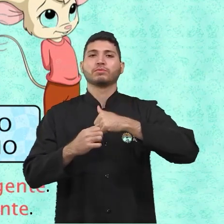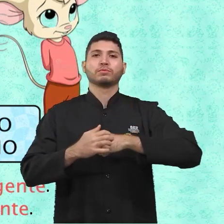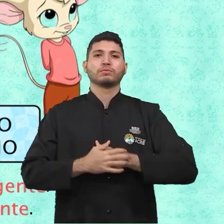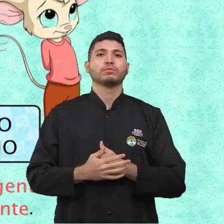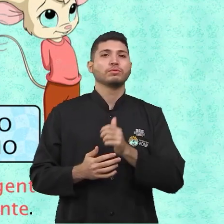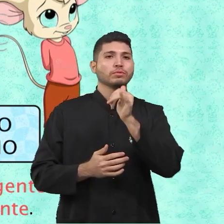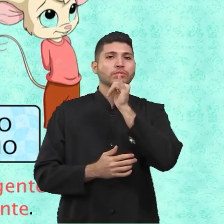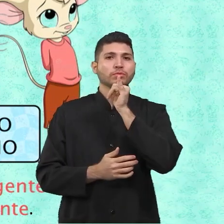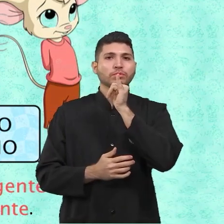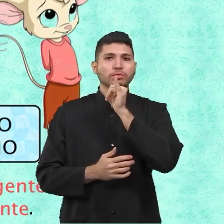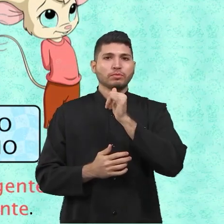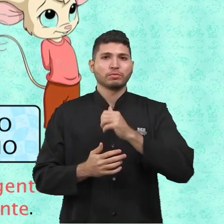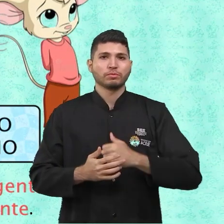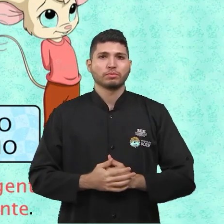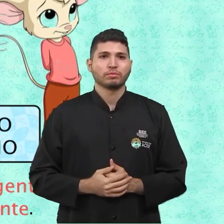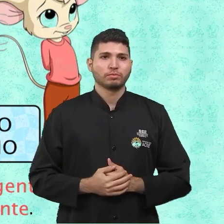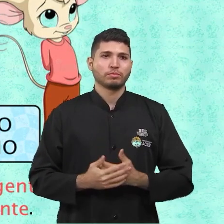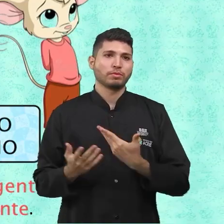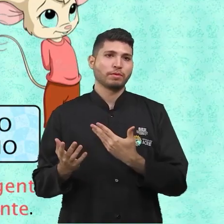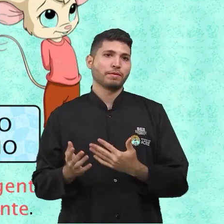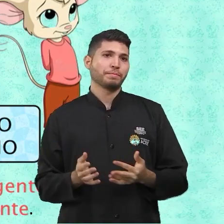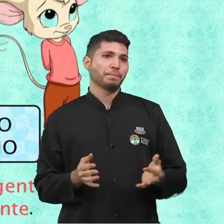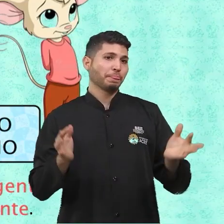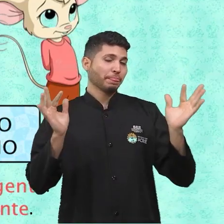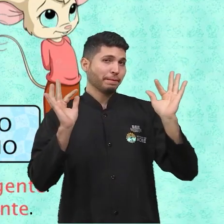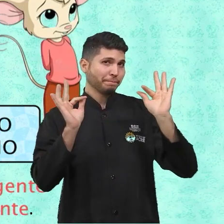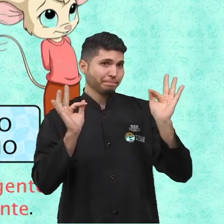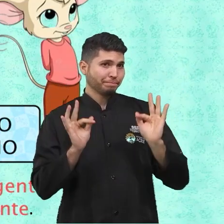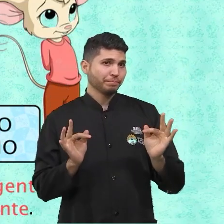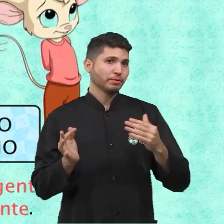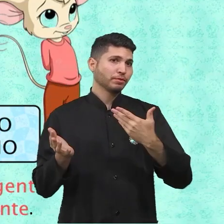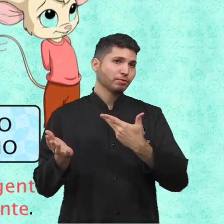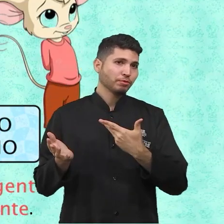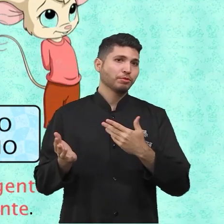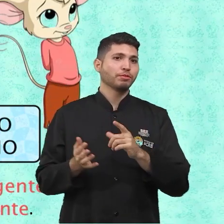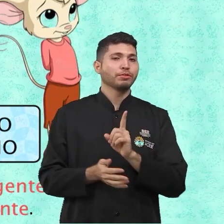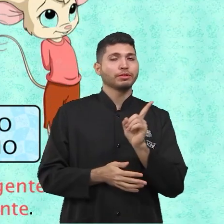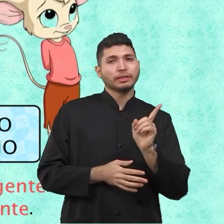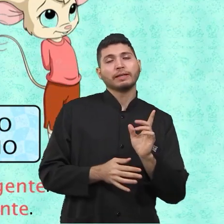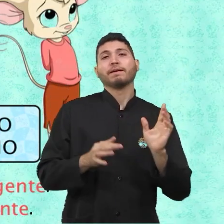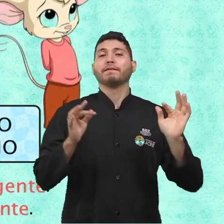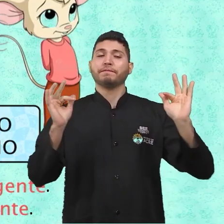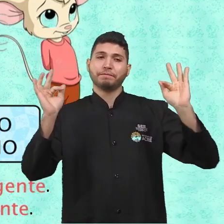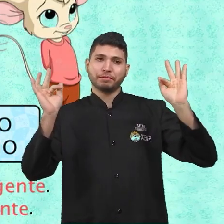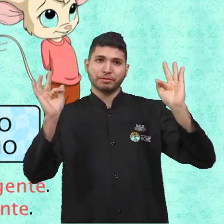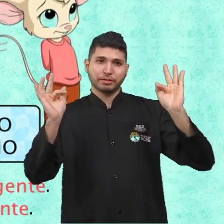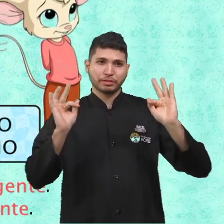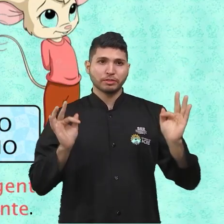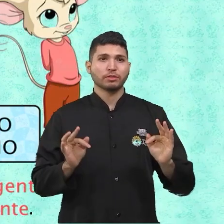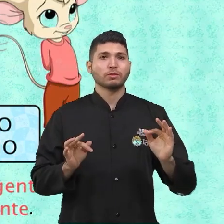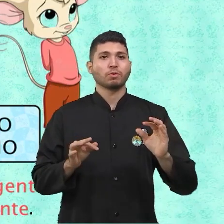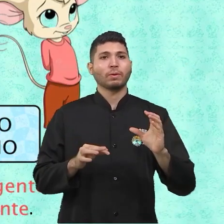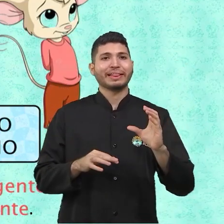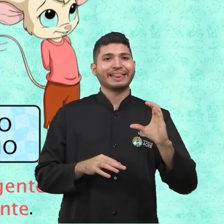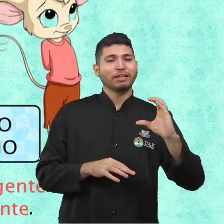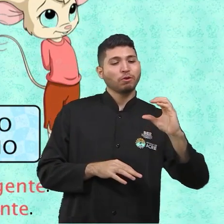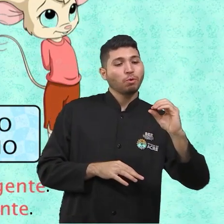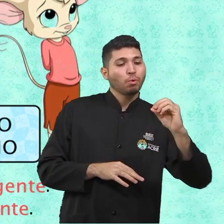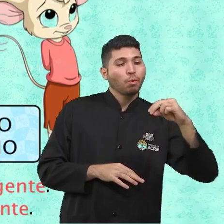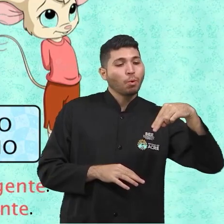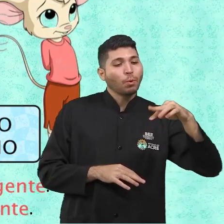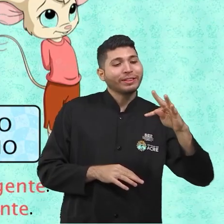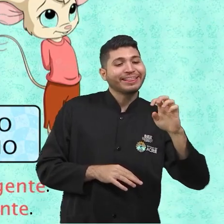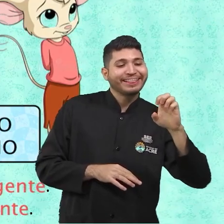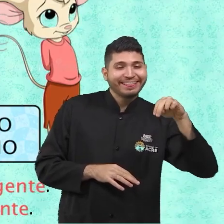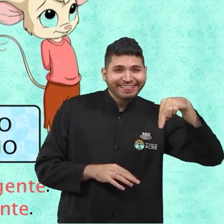aqui, contento. Contento é o adjetivo contente, do masculino. Quem é que está contente? Ele